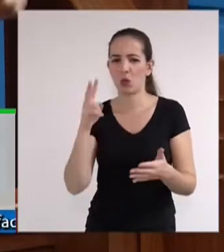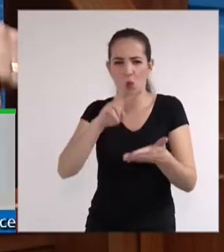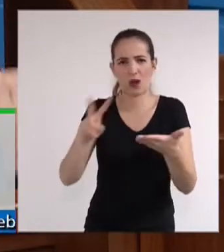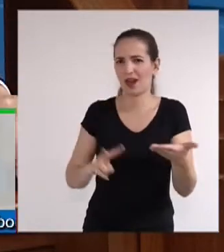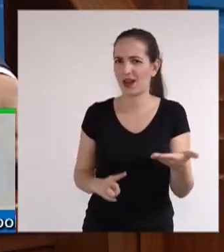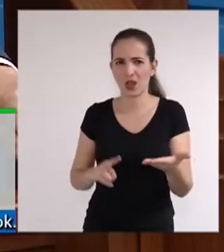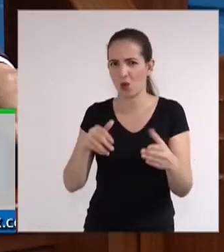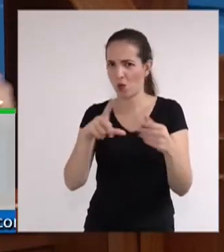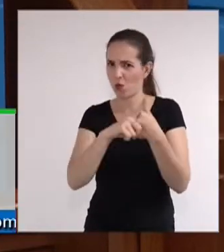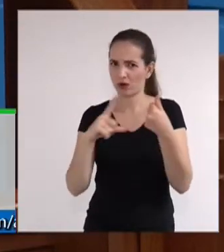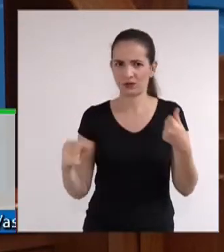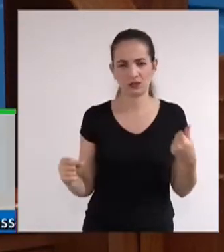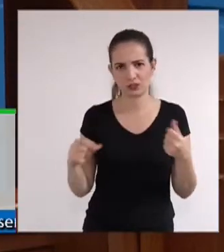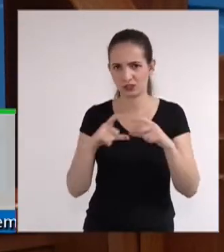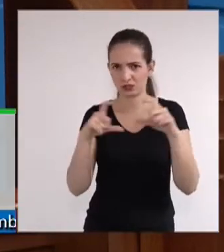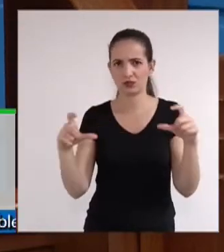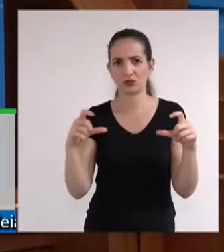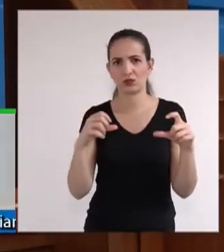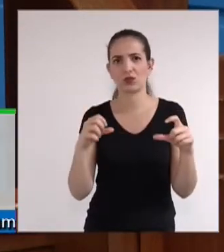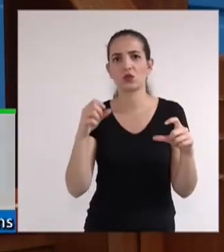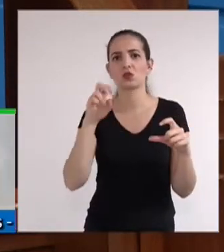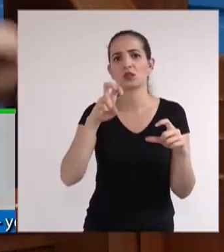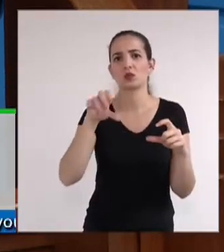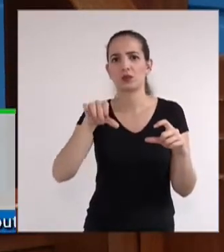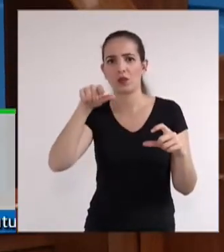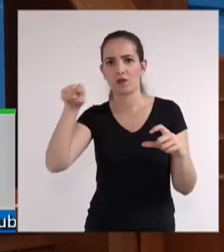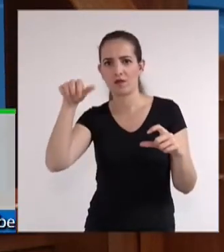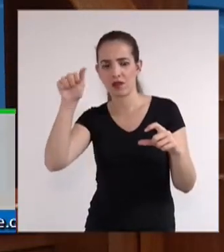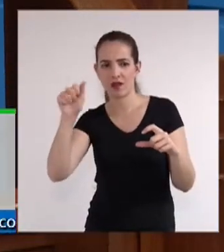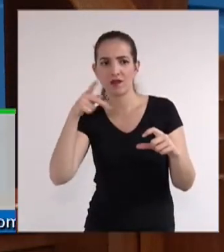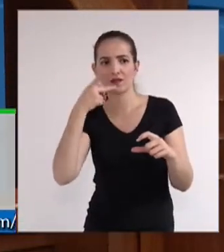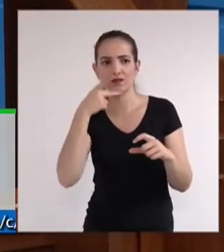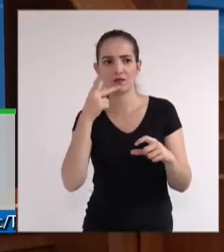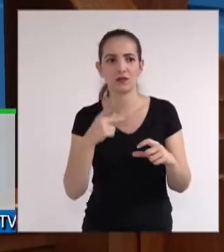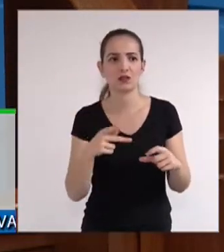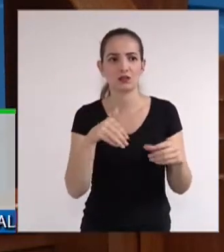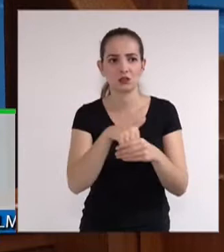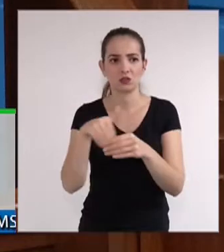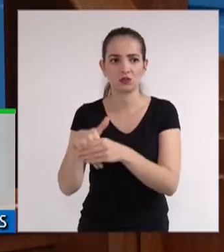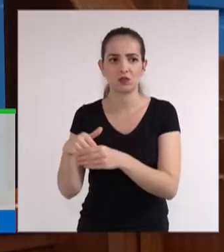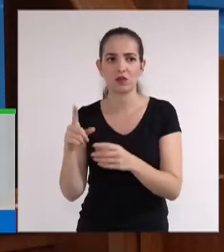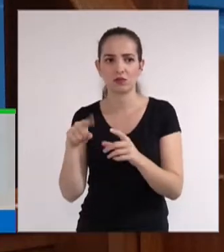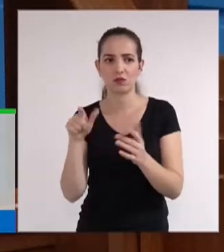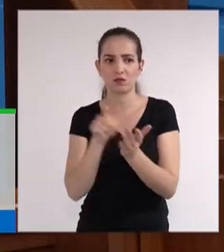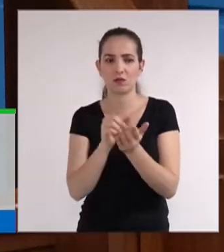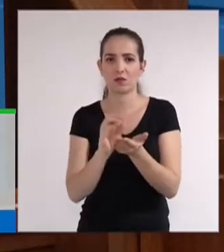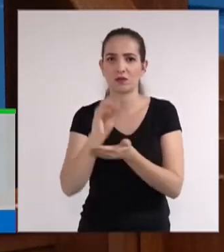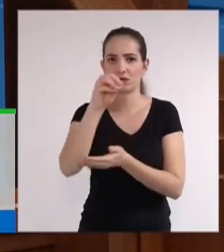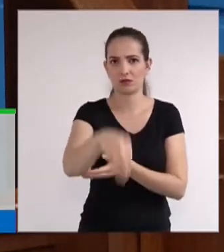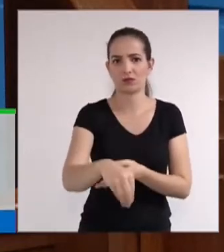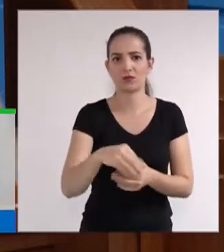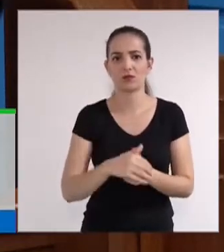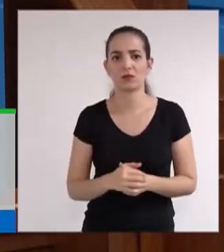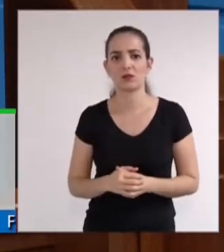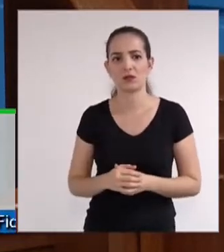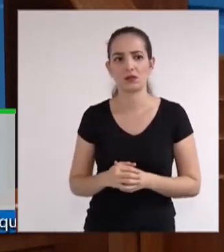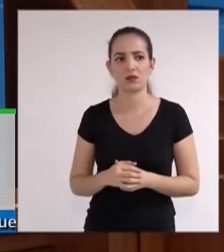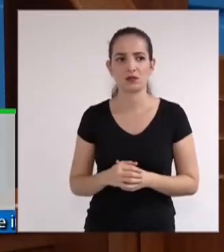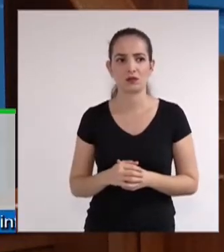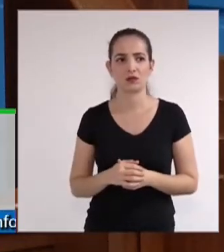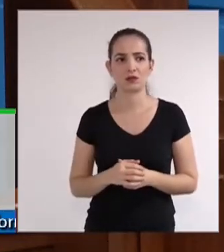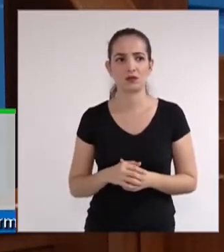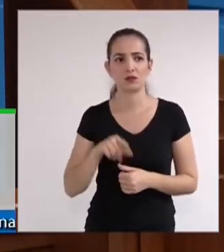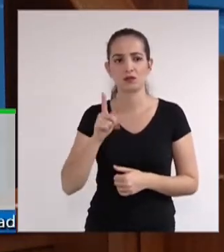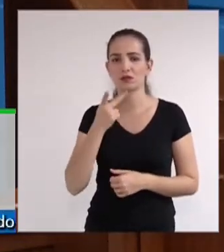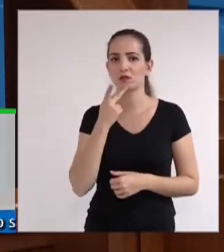Bastava que lesse o caput do artigo 59A, que diz que o voto é depositado automaticamente. Ele disse que era inconstitucional.